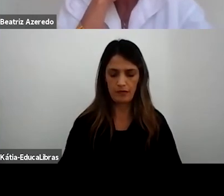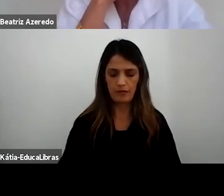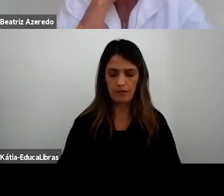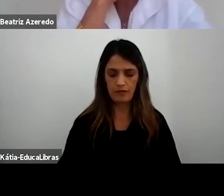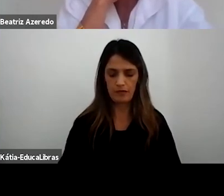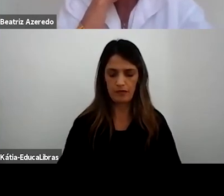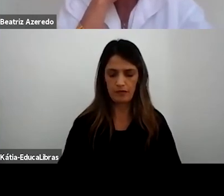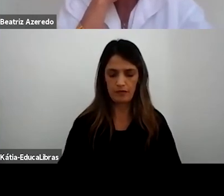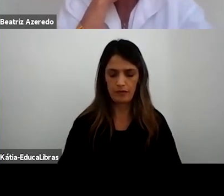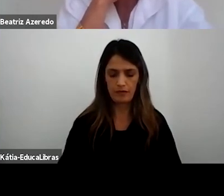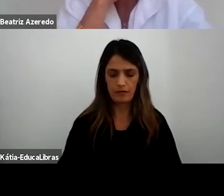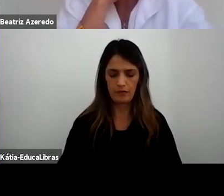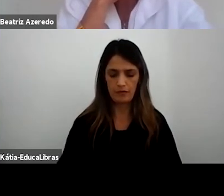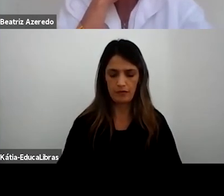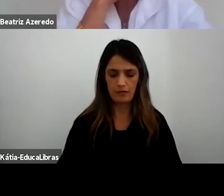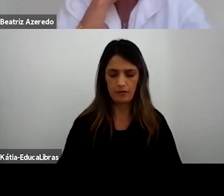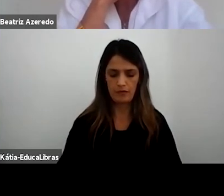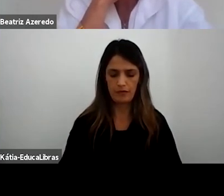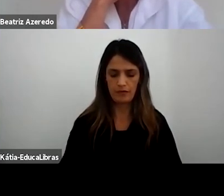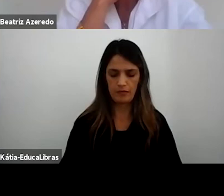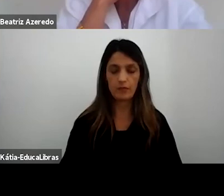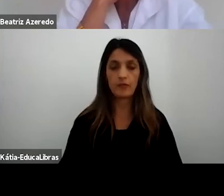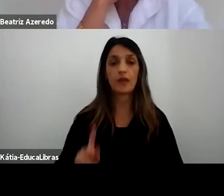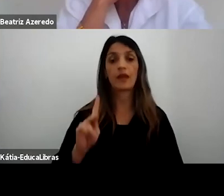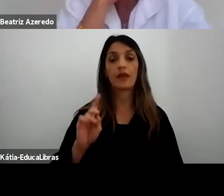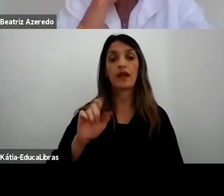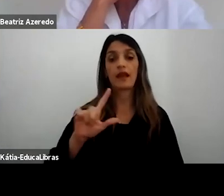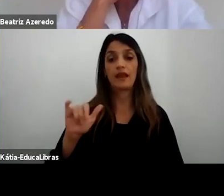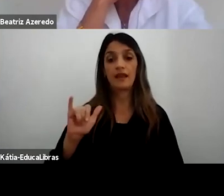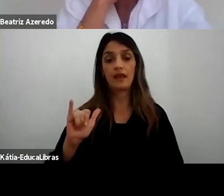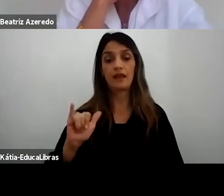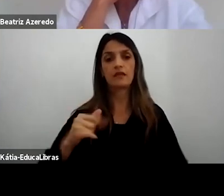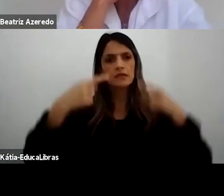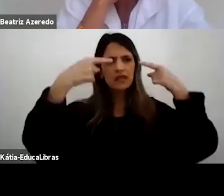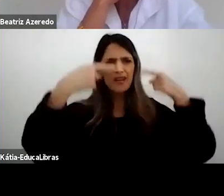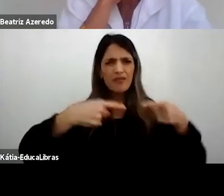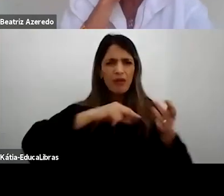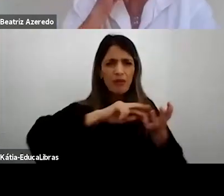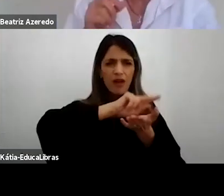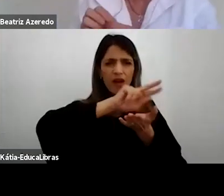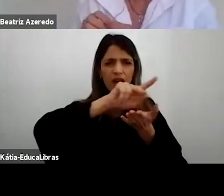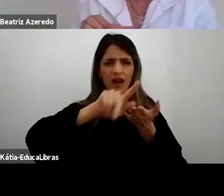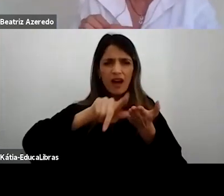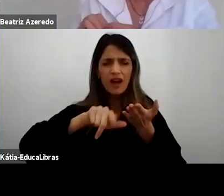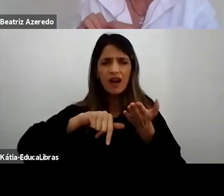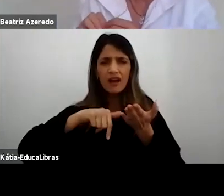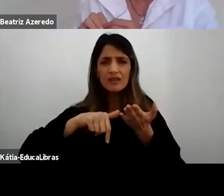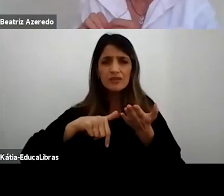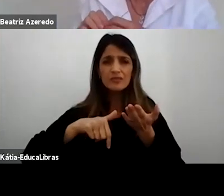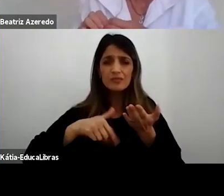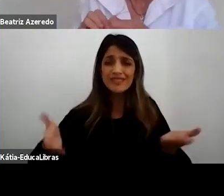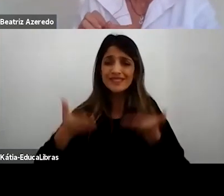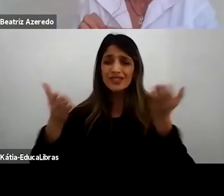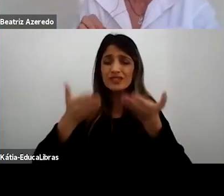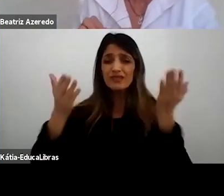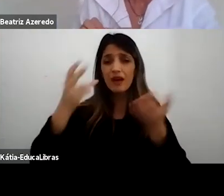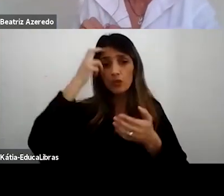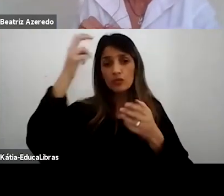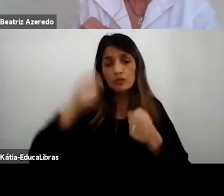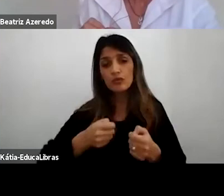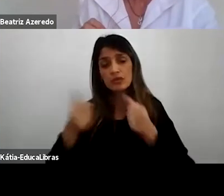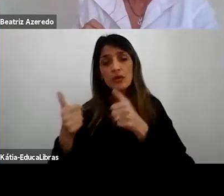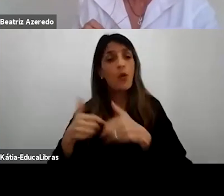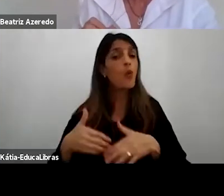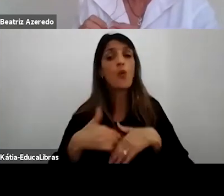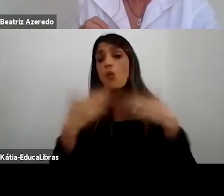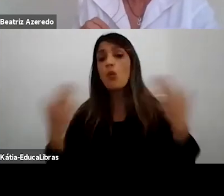que vem da Kelly Oliveira e que diz, diante de tantos desafios para desenvolver uma cultura de doação, qual pode ser considerado